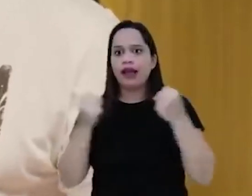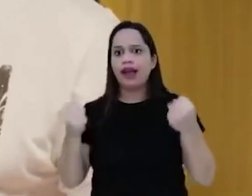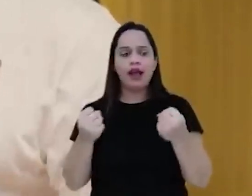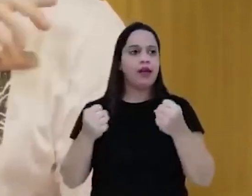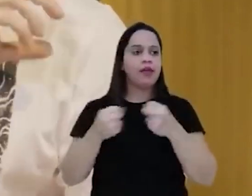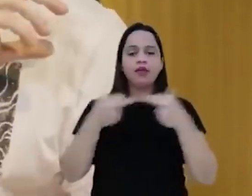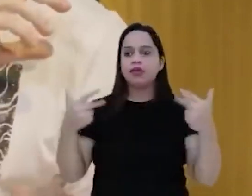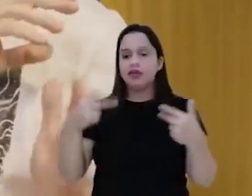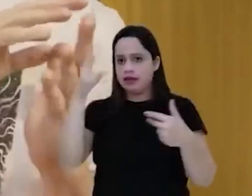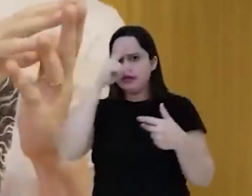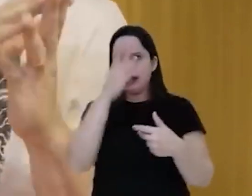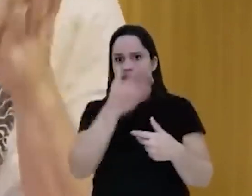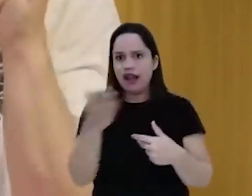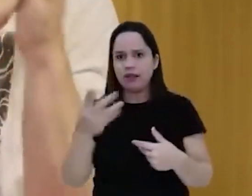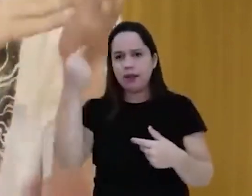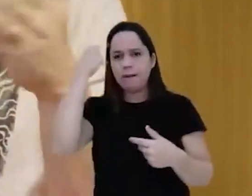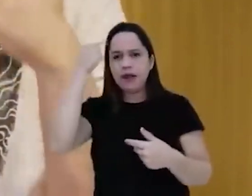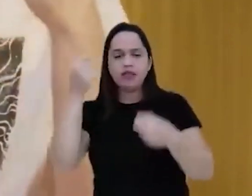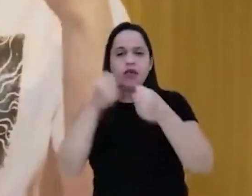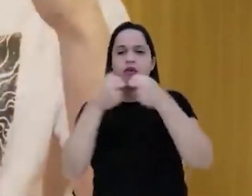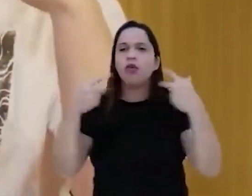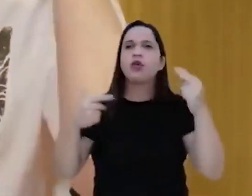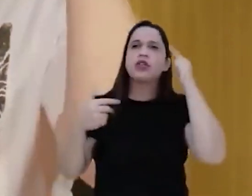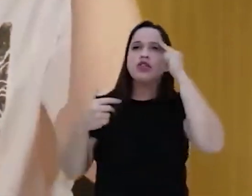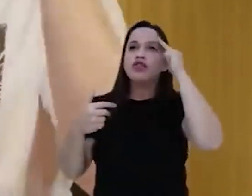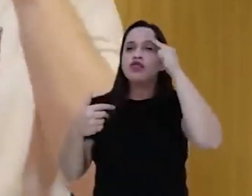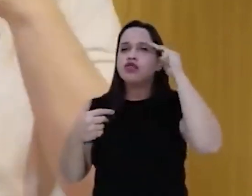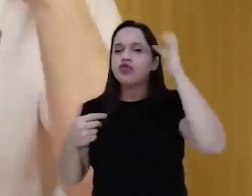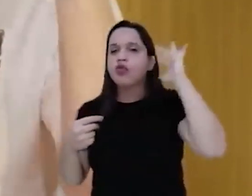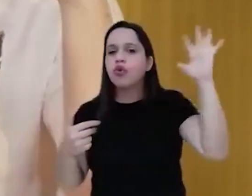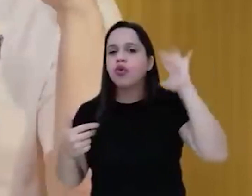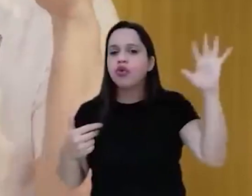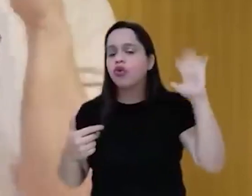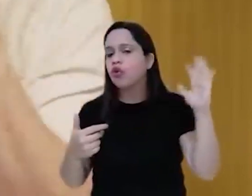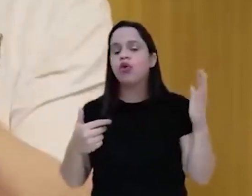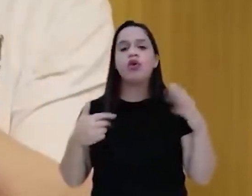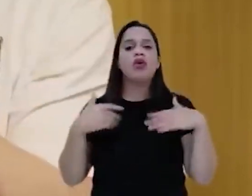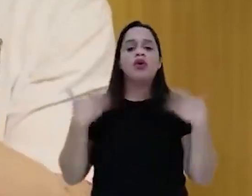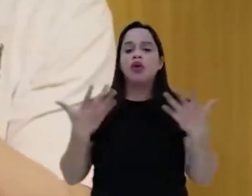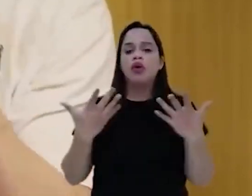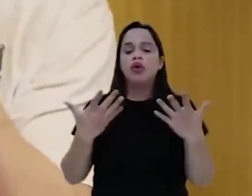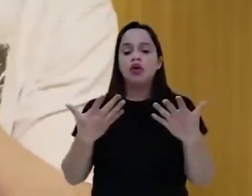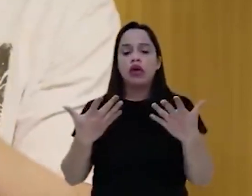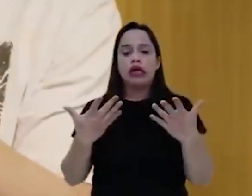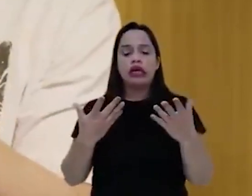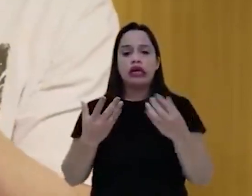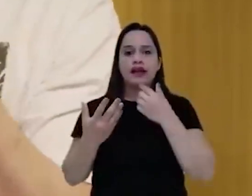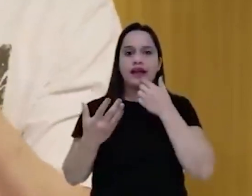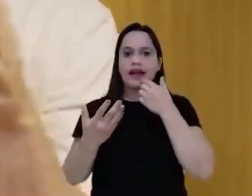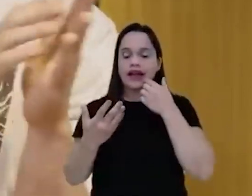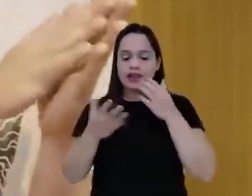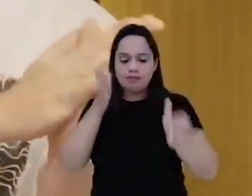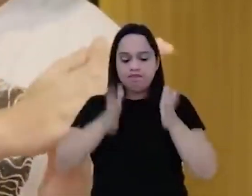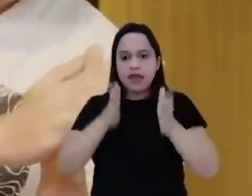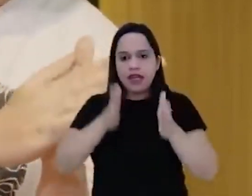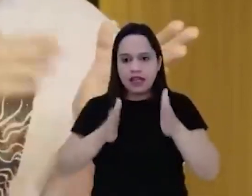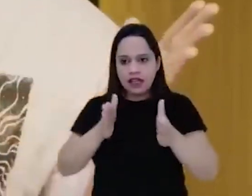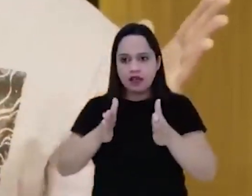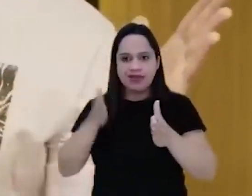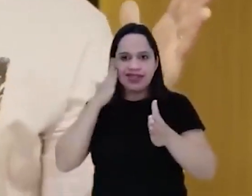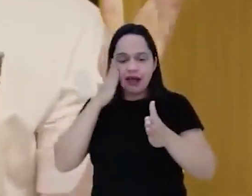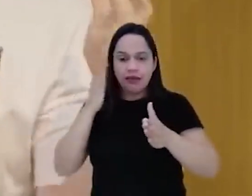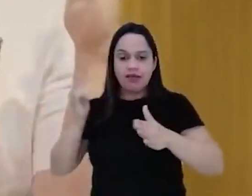tua Você se lembra dessa tipo você pensou em alguma coisa você sonhou é esse meio do caminho entre